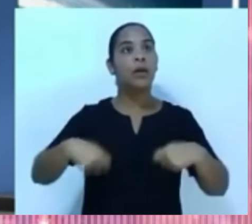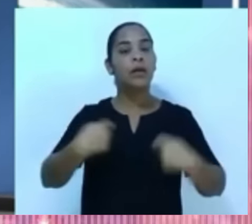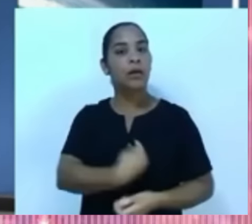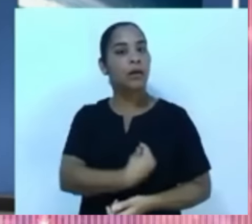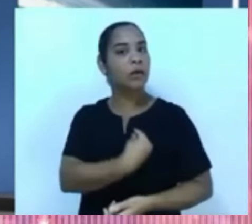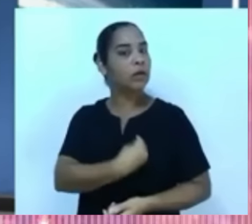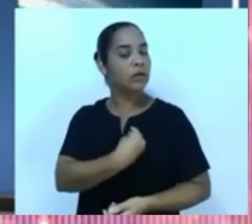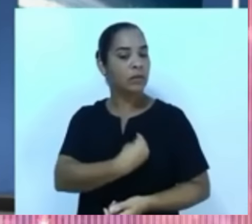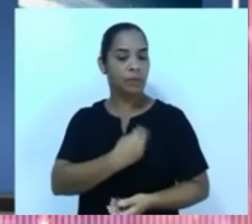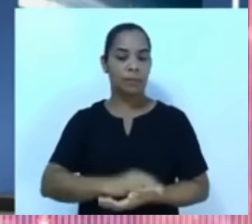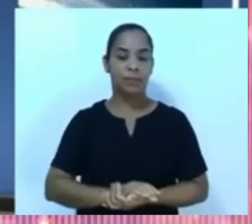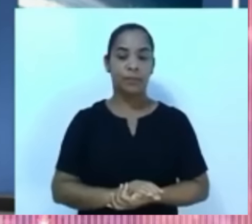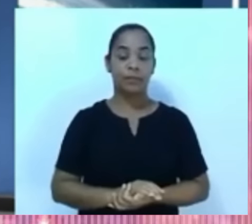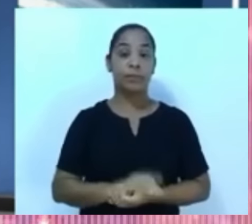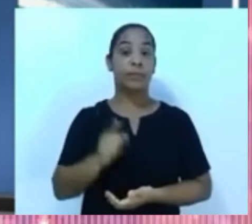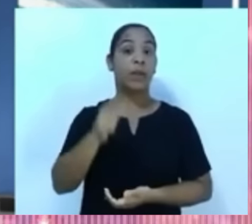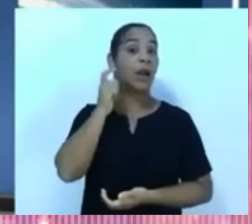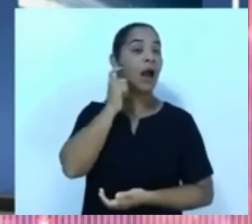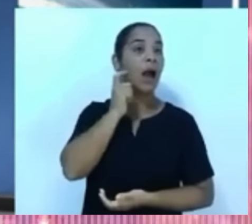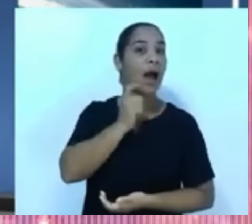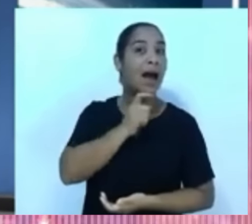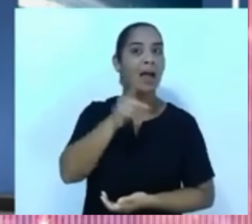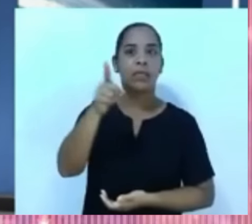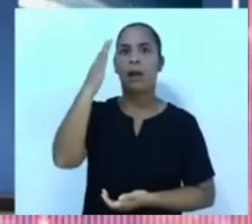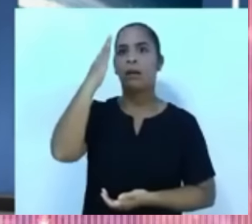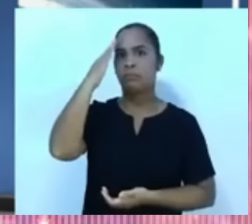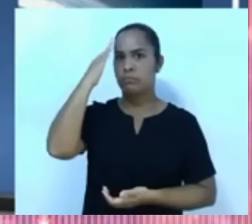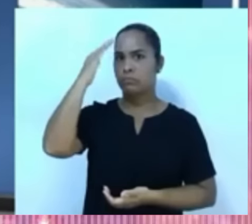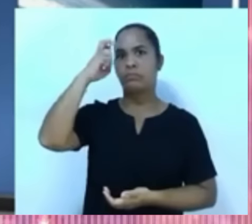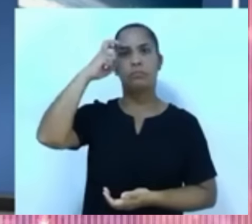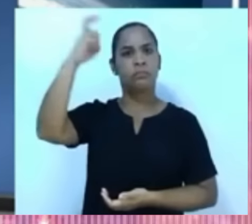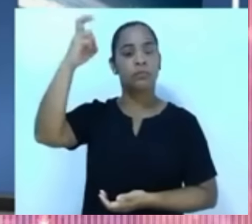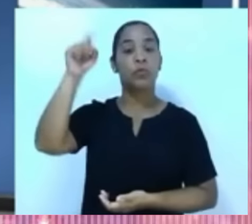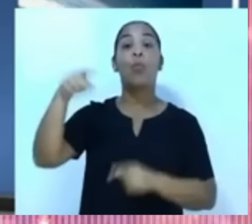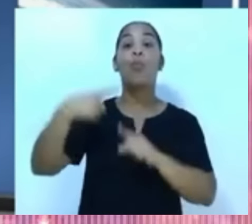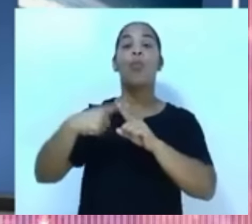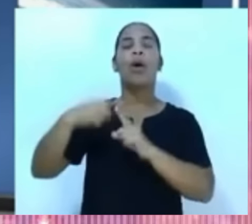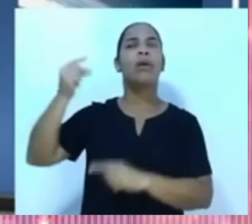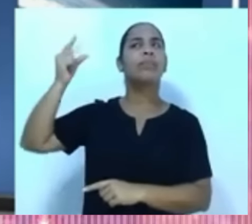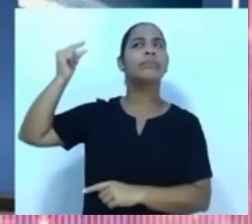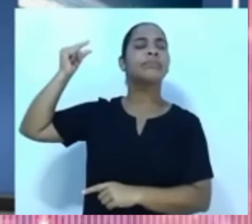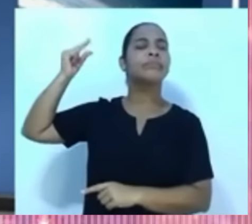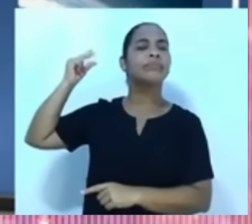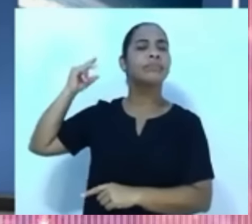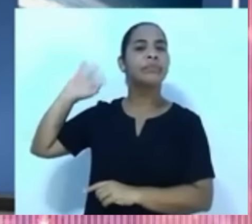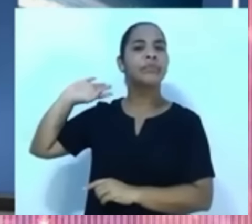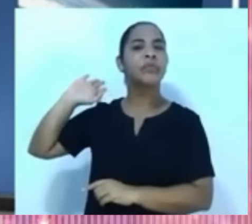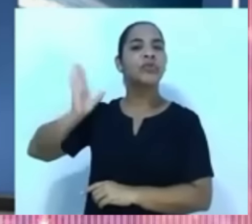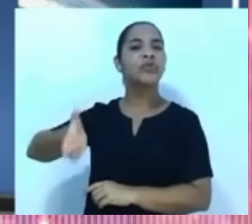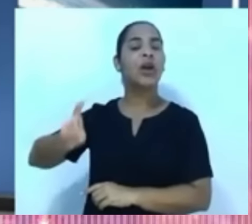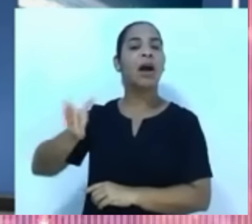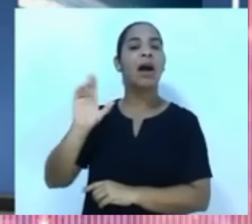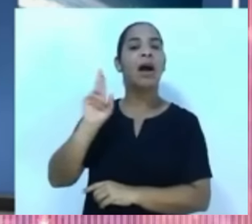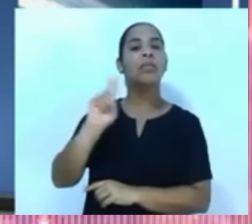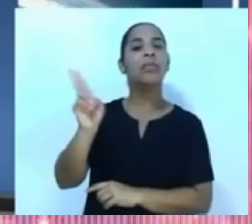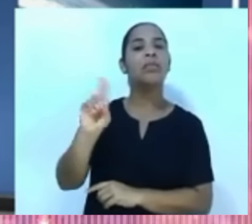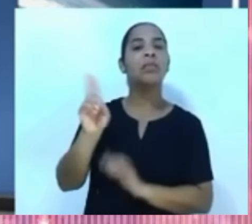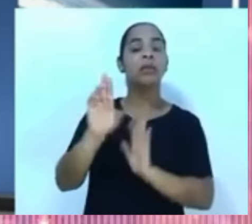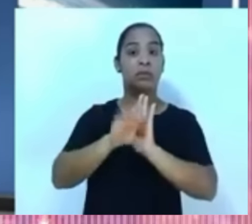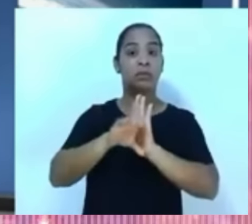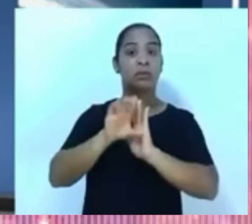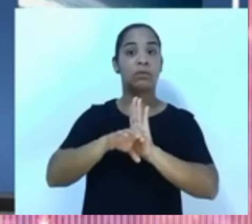Allan Kardec foi muito sábio porque desde os mos essa chamada luta